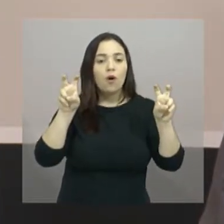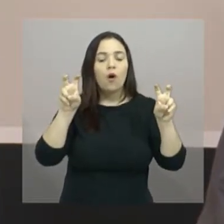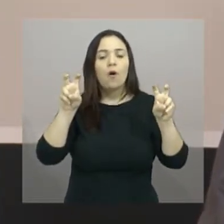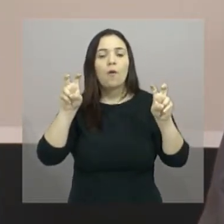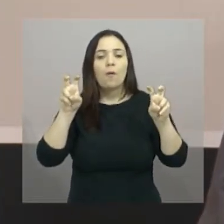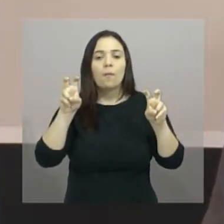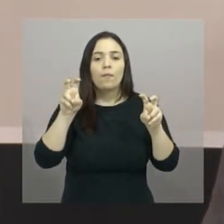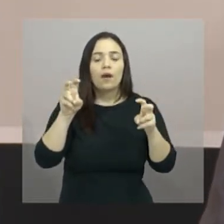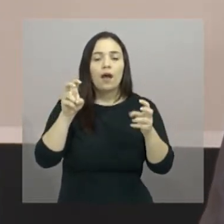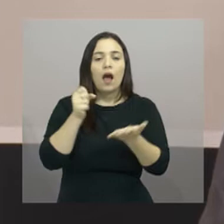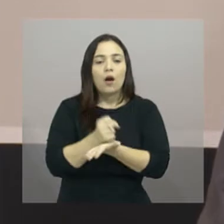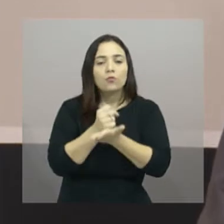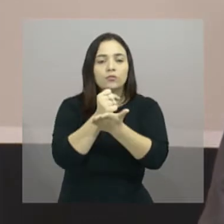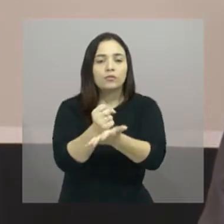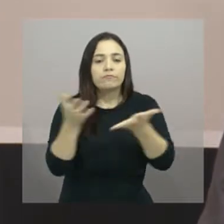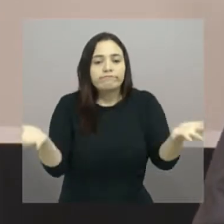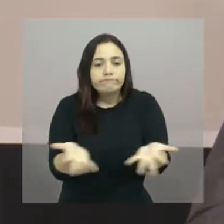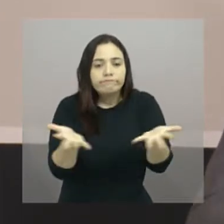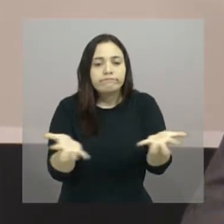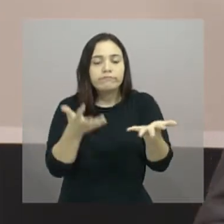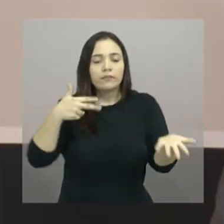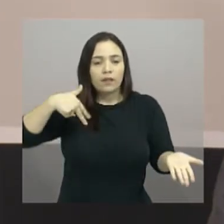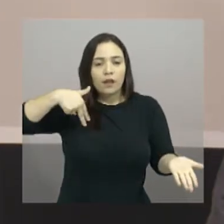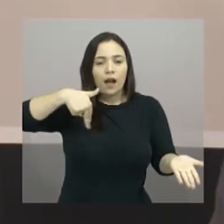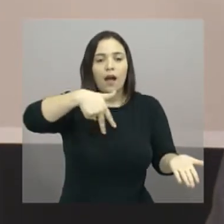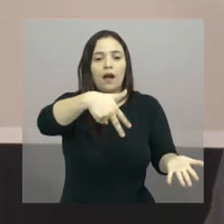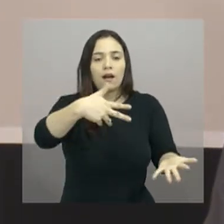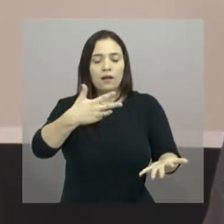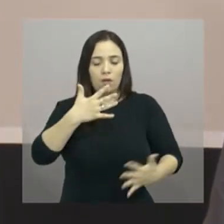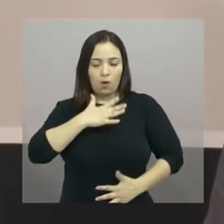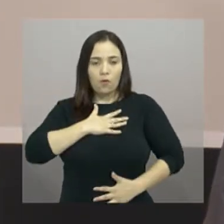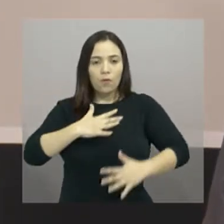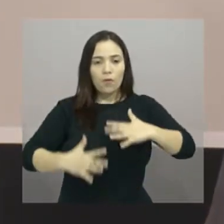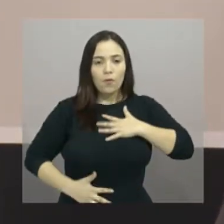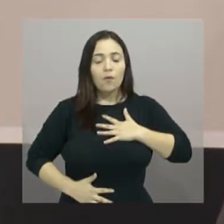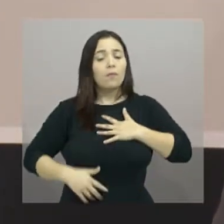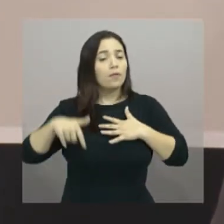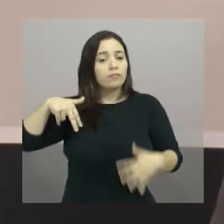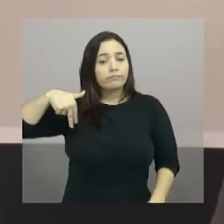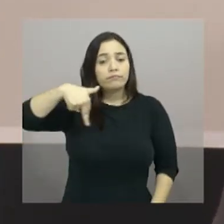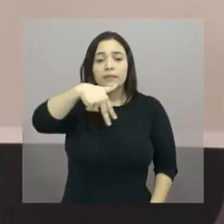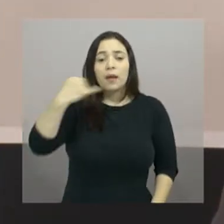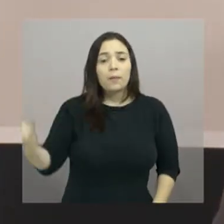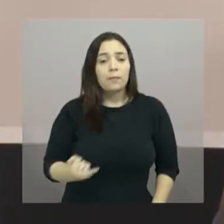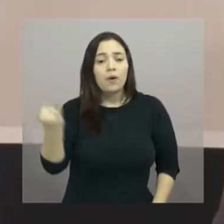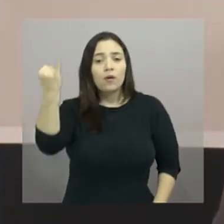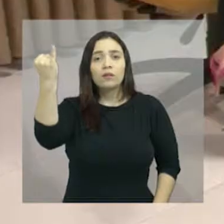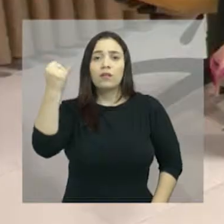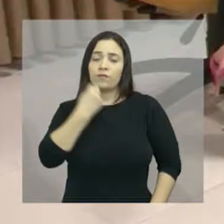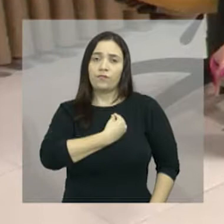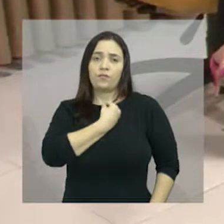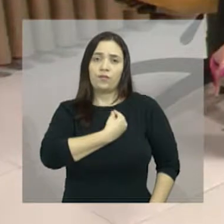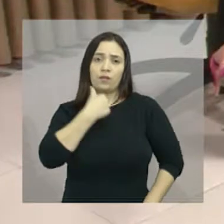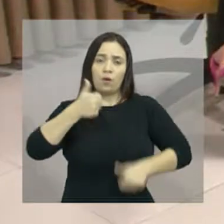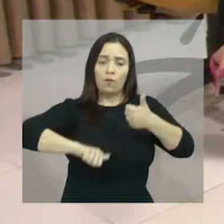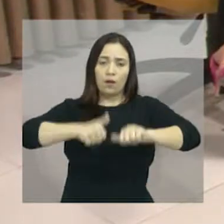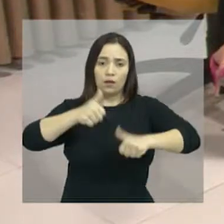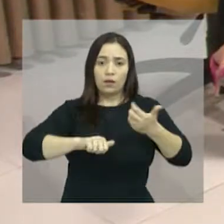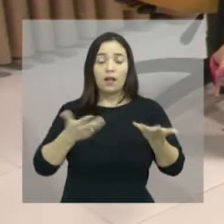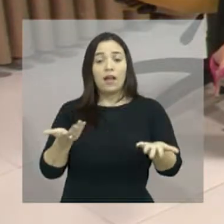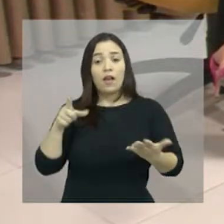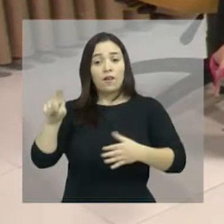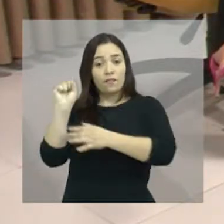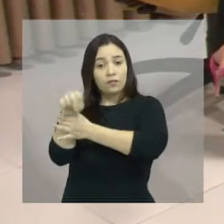E como eu bem falei aqui, a mobilidade, a locomoção, ela é fundamental para a qualidade de vida das pessoas. Então, o